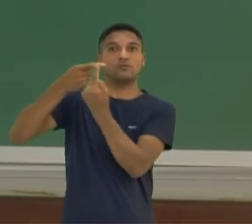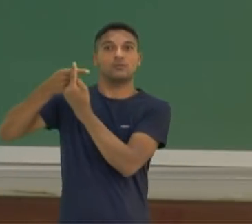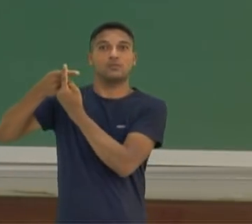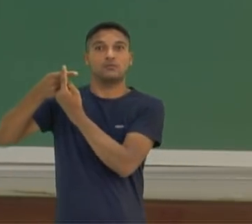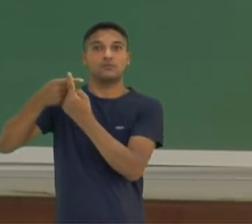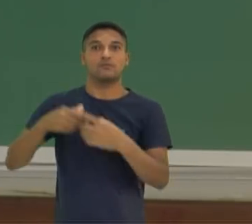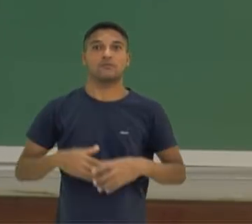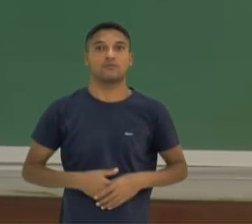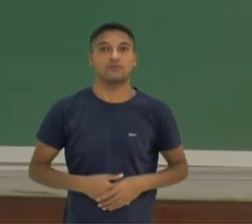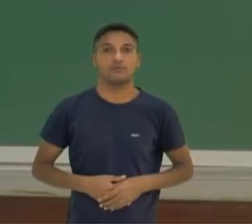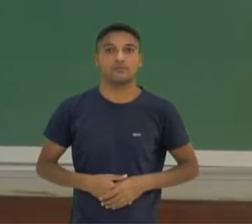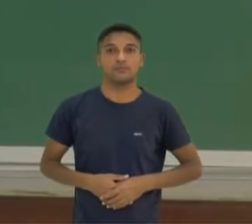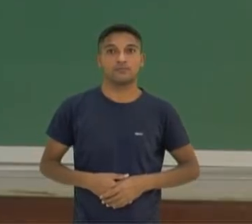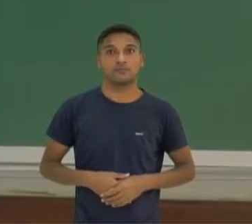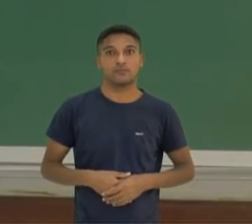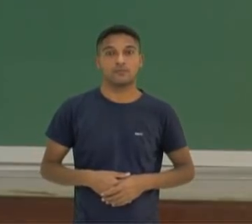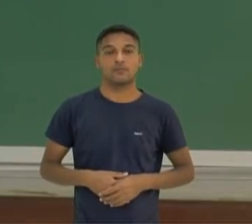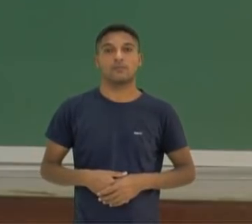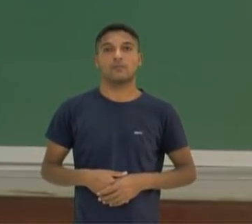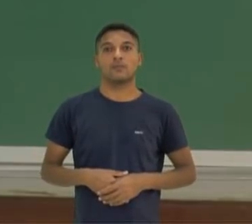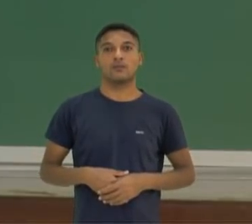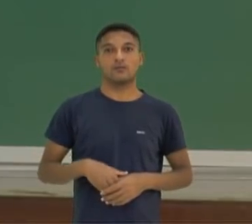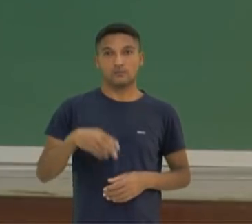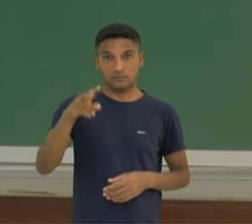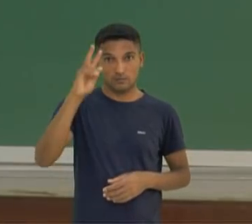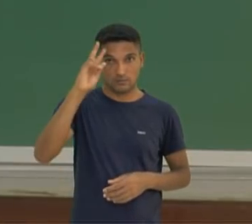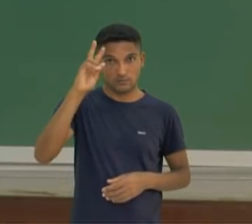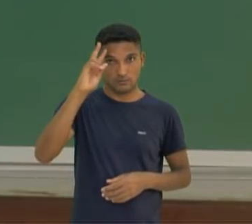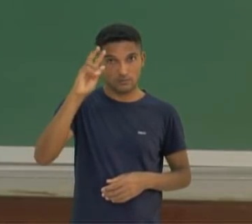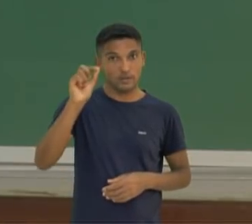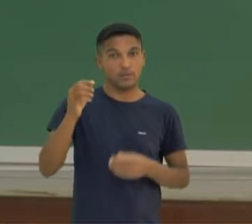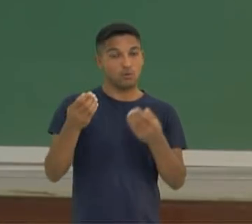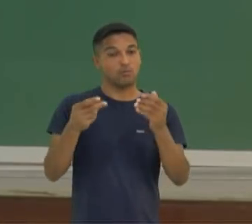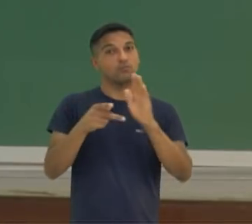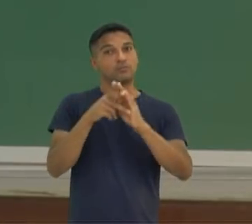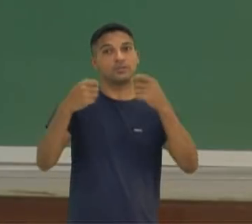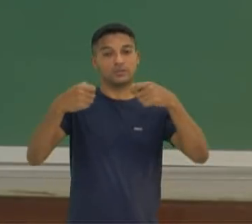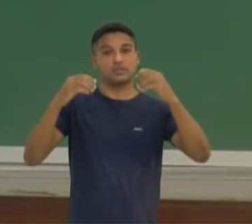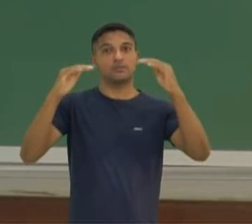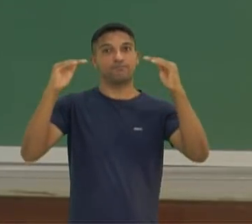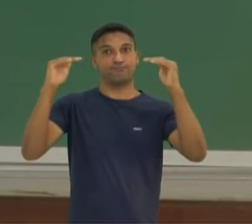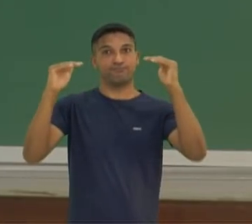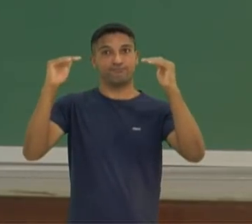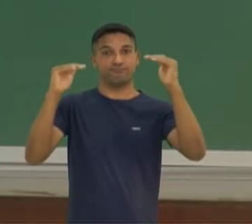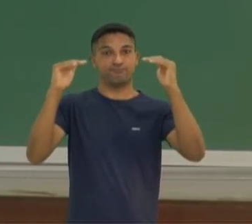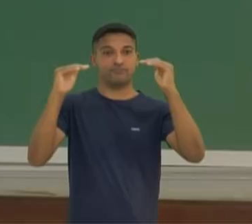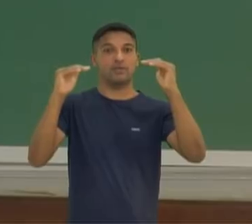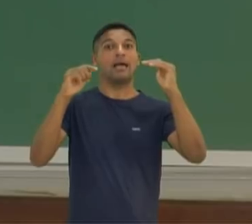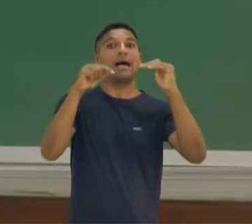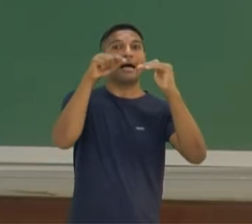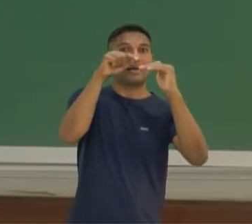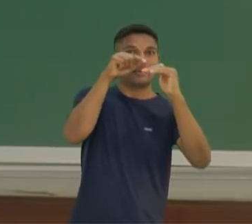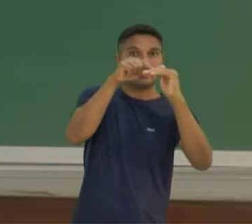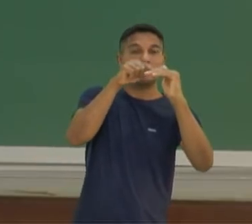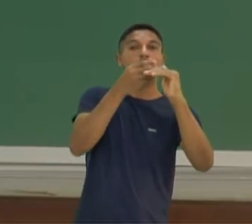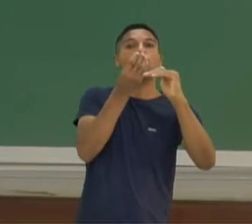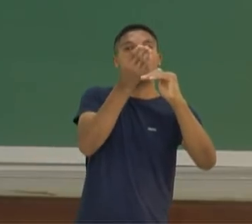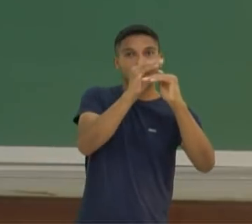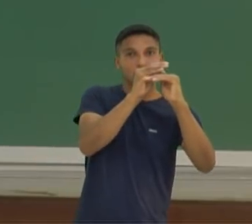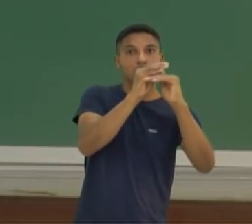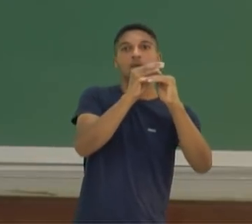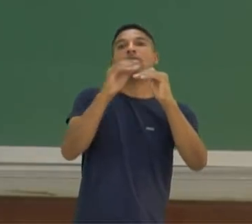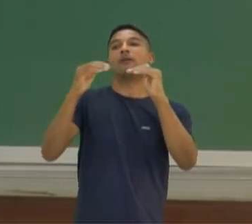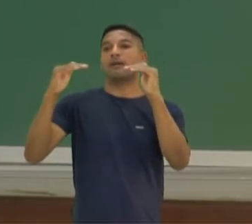Lembrando, né, que a gente está falando em um equilíbrio, né? Tudo que eu faço de um lado da igualdade, eu faço